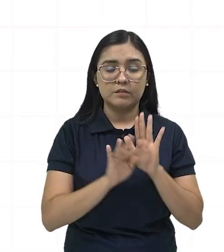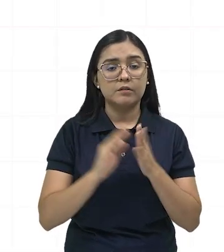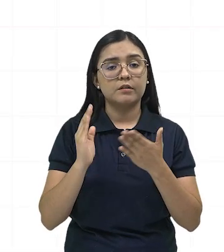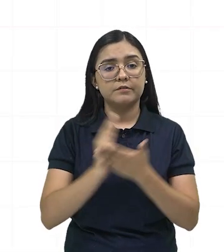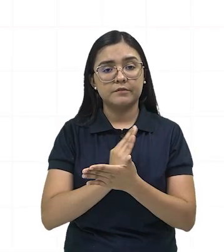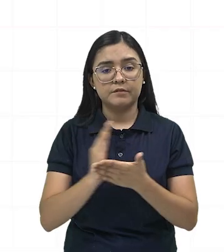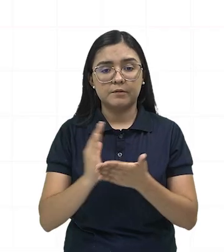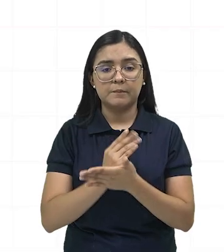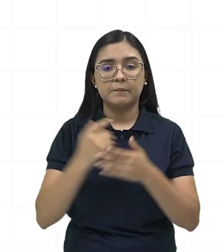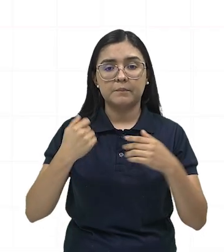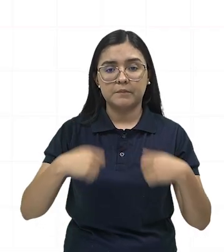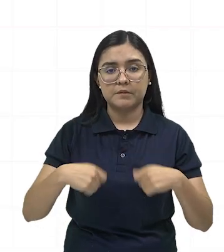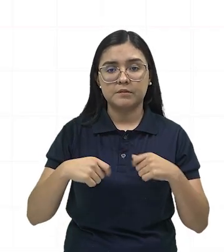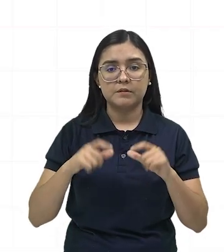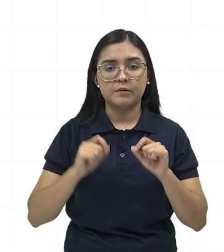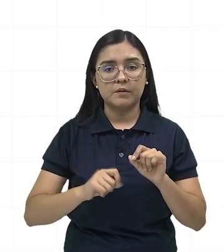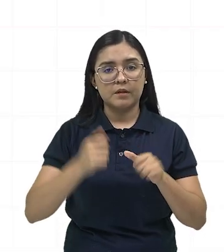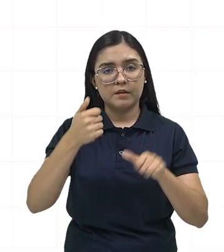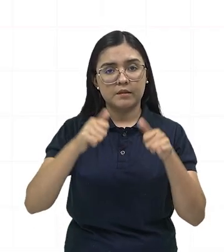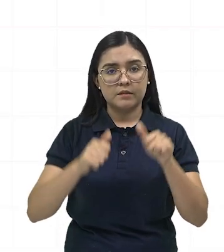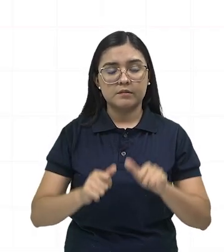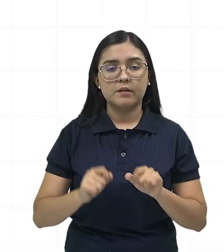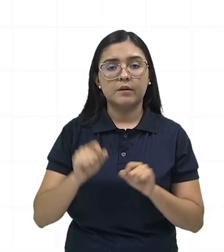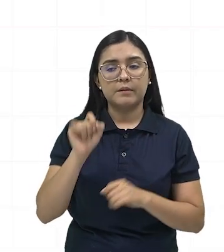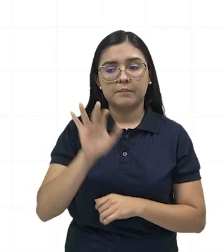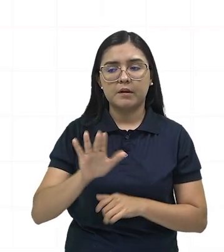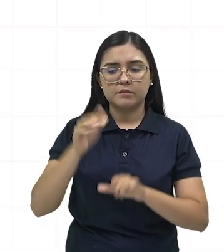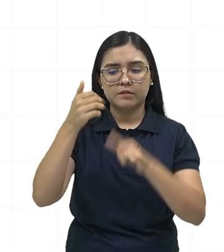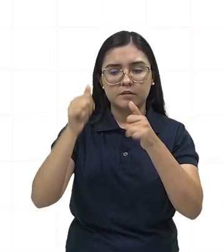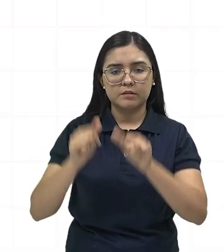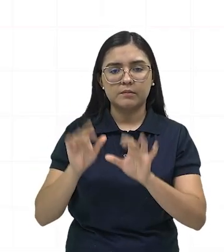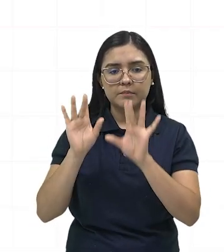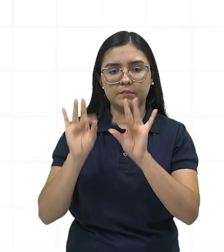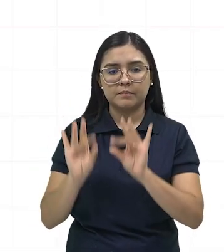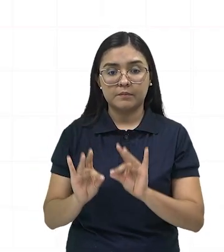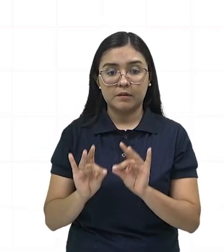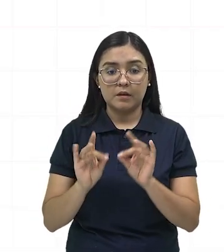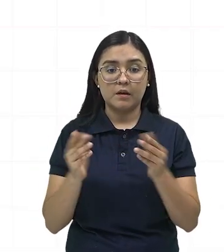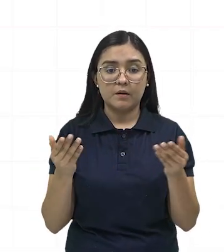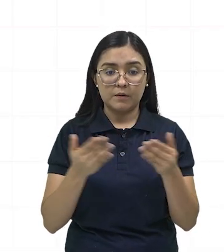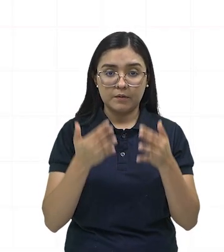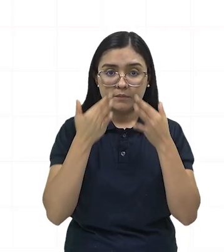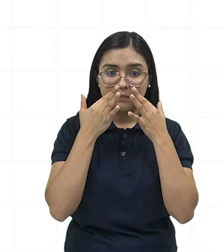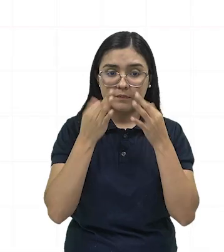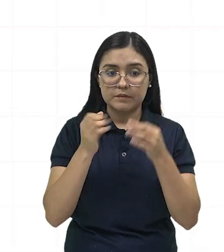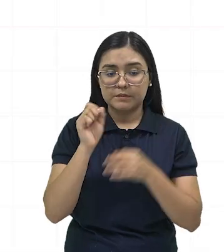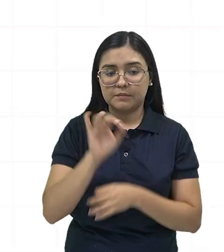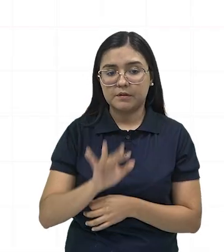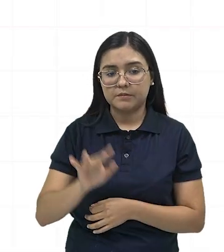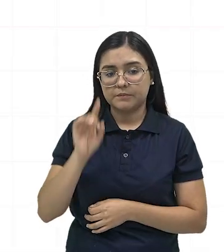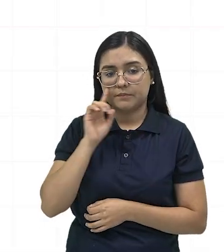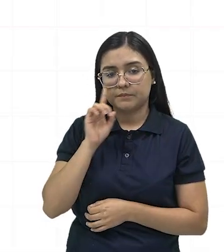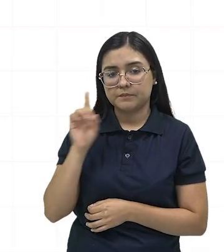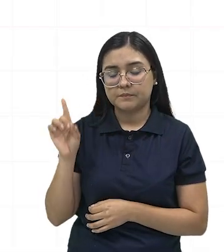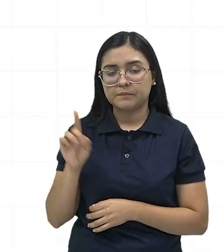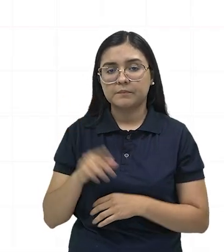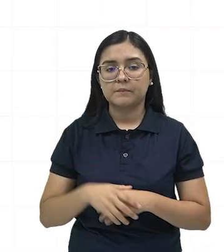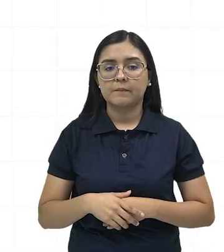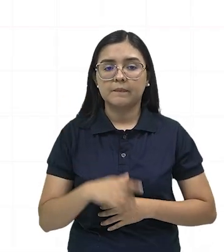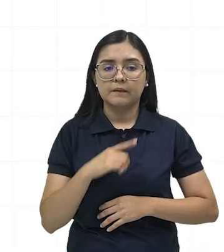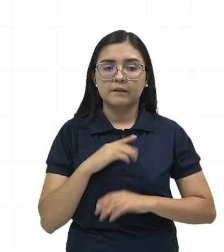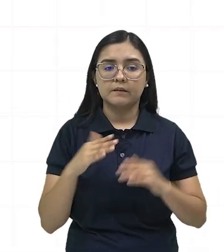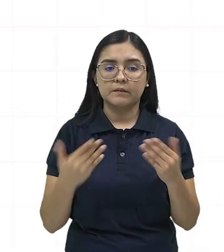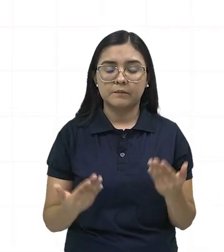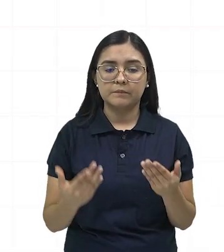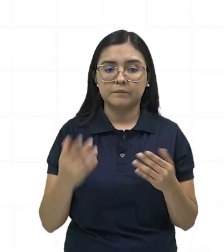vezes, nós precisamos analisar as imagens. Então, deixa eu chamar a atenção para vocês quanto a essa imagem, tá? Estamos falando,